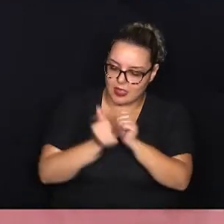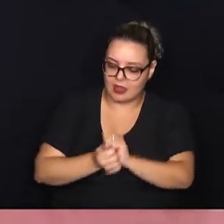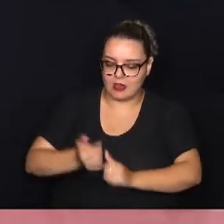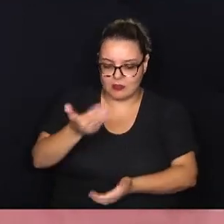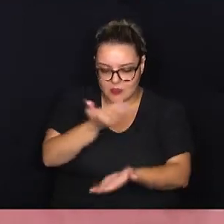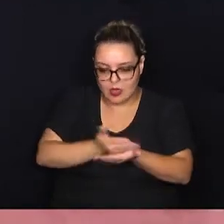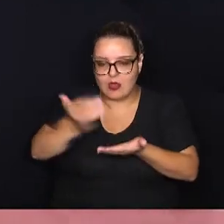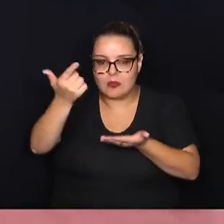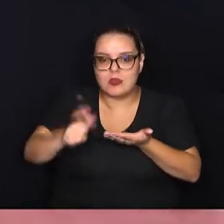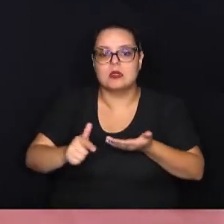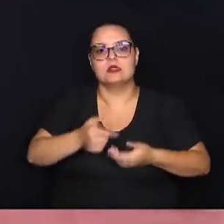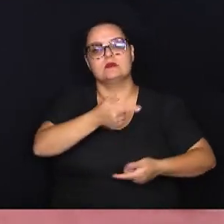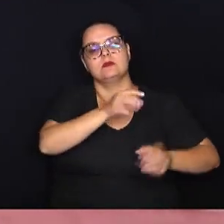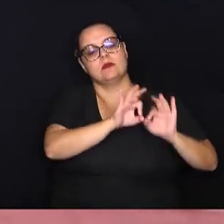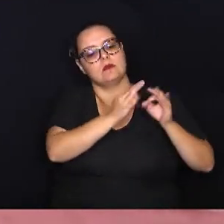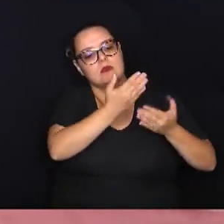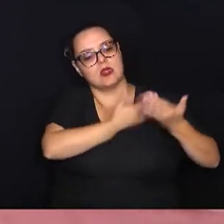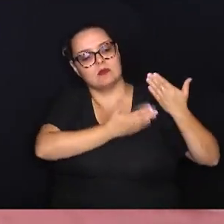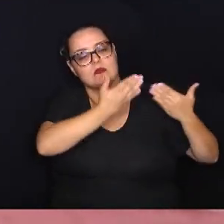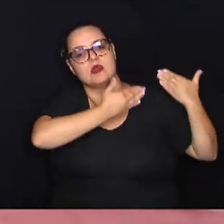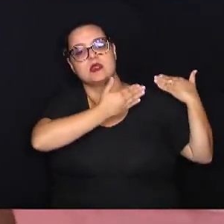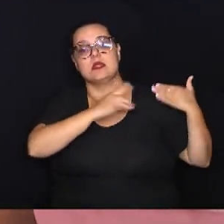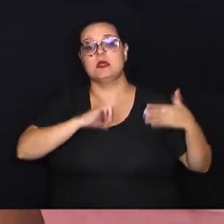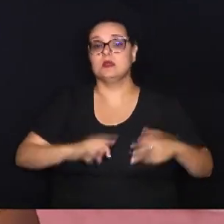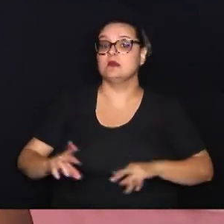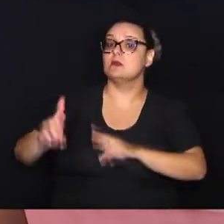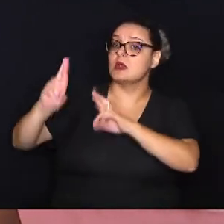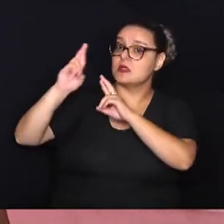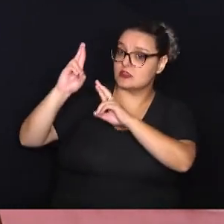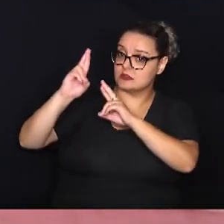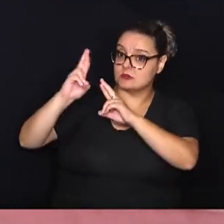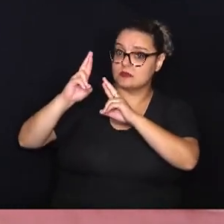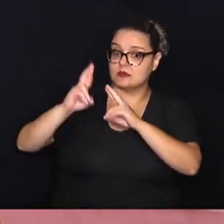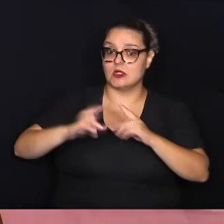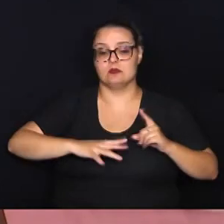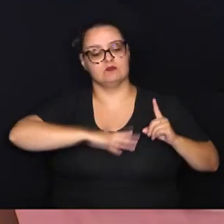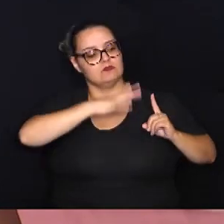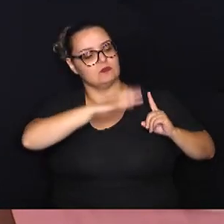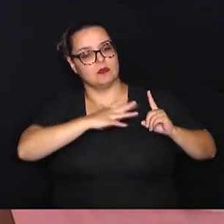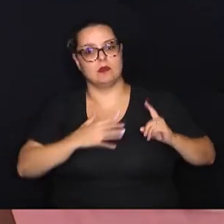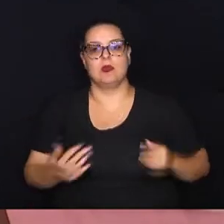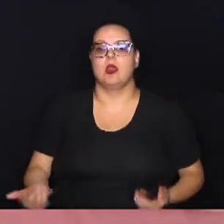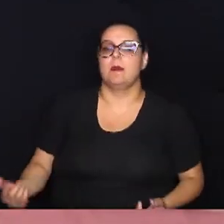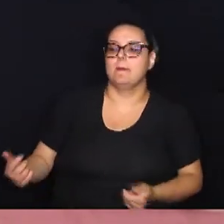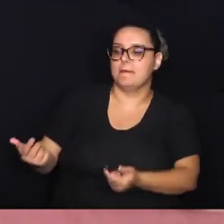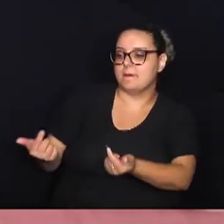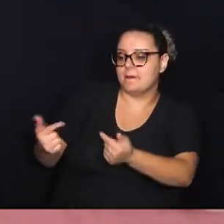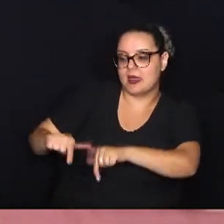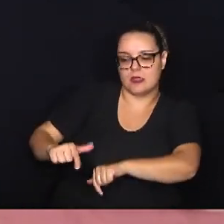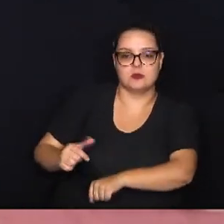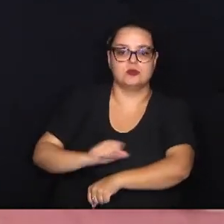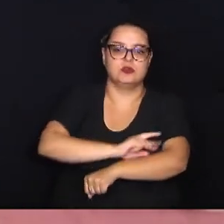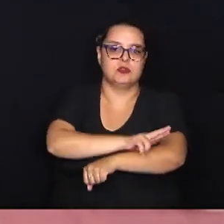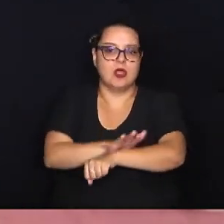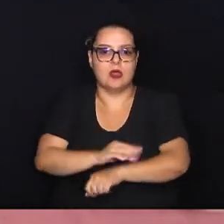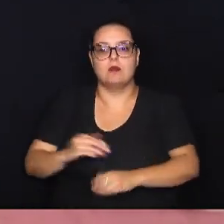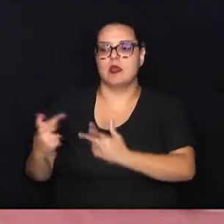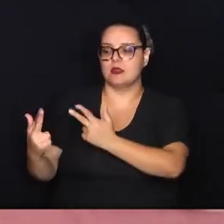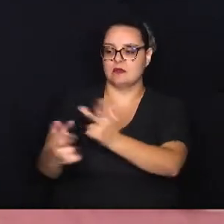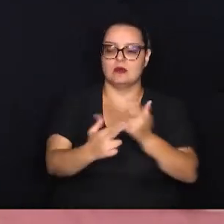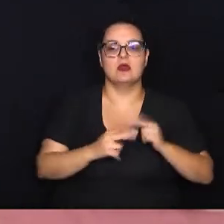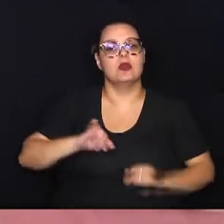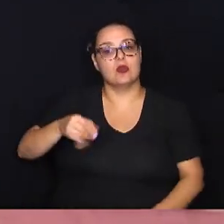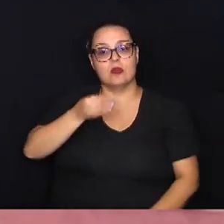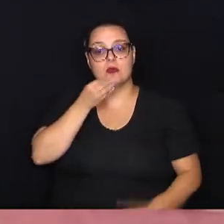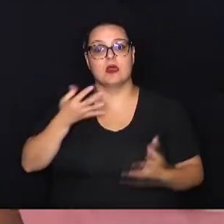dessa ancestralidade que nos faz ter esperança de ter uma sociedade menos racista, mais igualitária e com mais oportunidades a todos, a